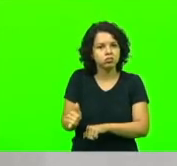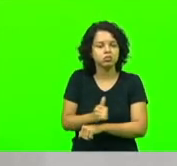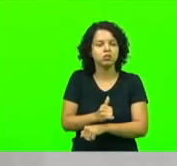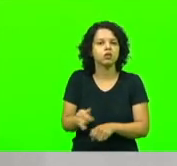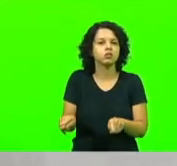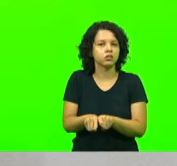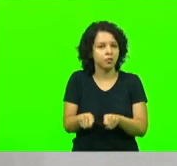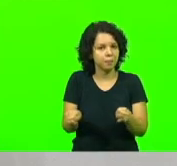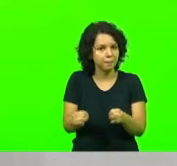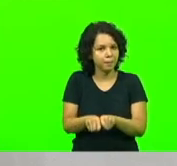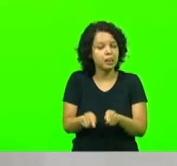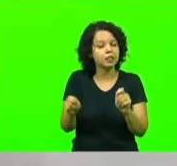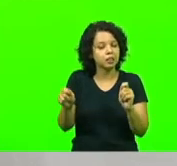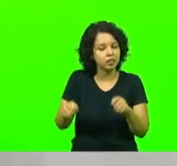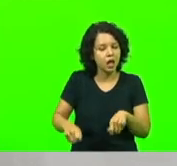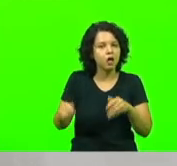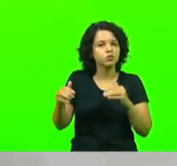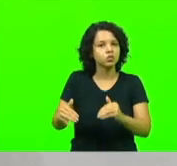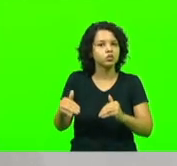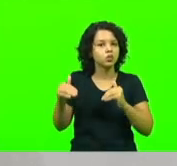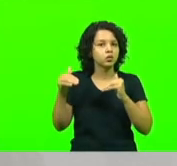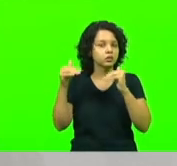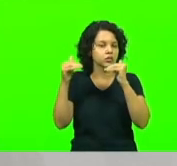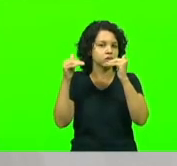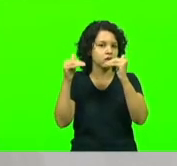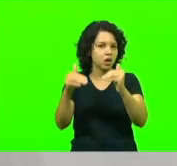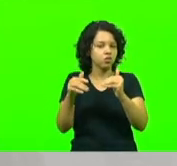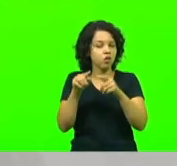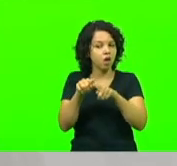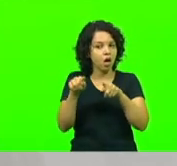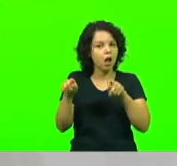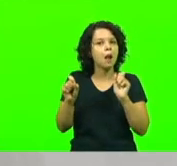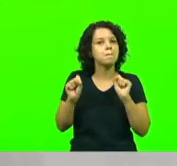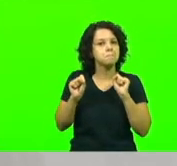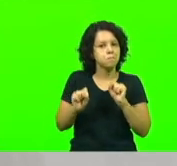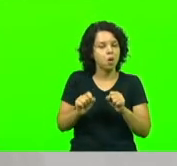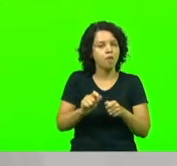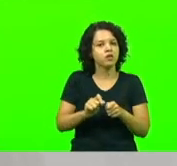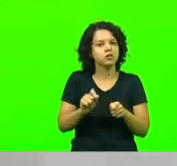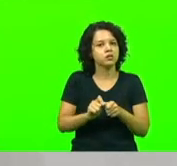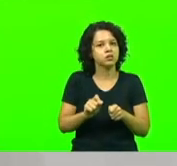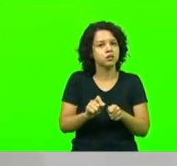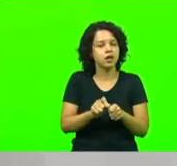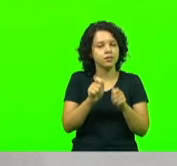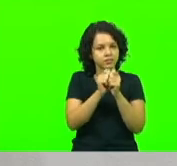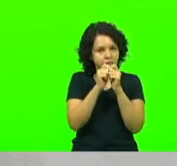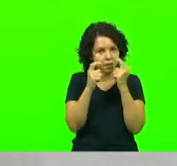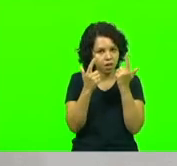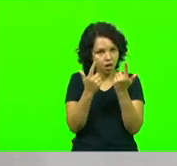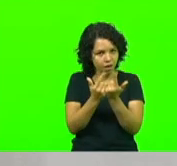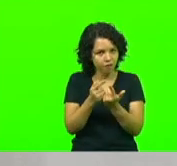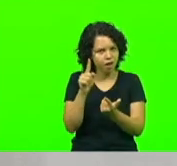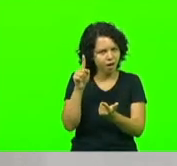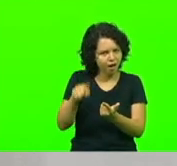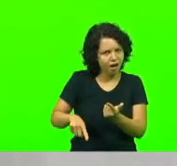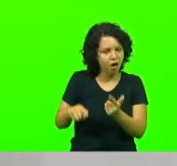dá autoridade às autoridades de fazerem. E a Assembleia Legislativa é o quê? Não é uma